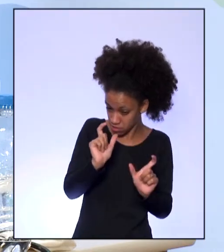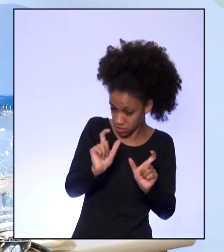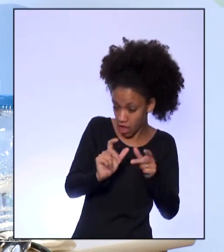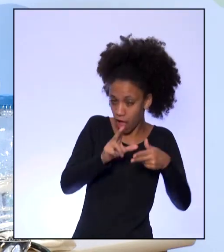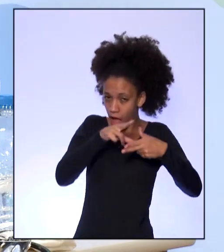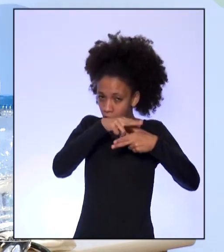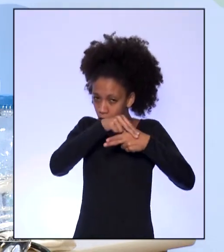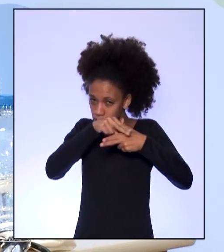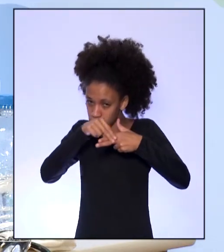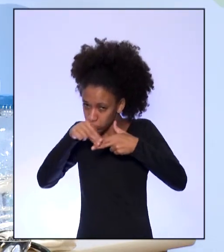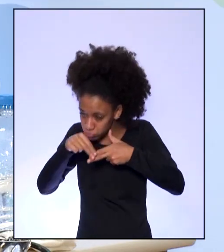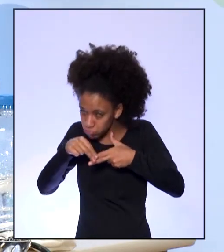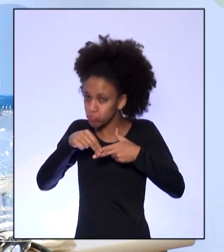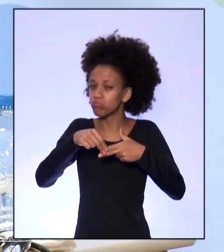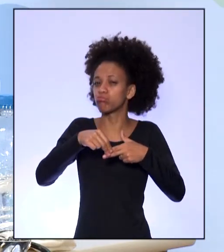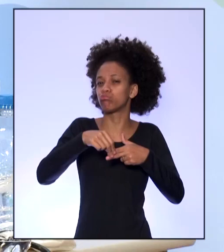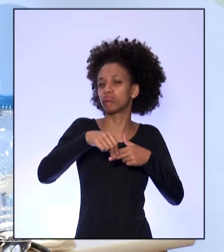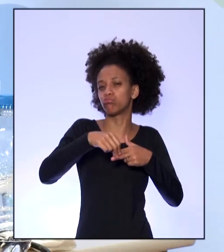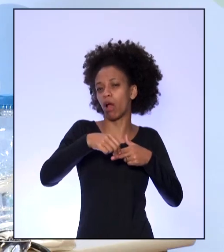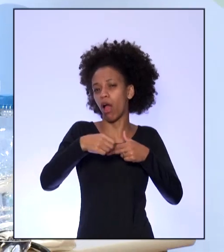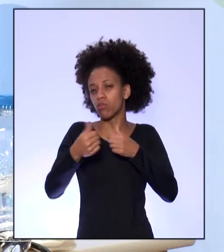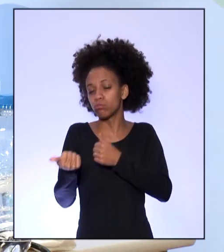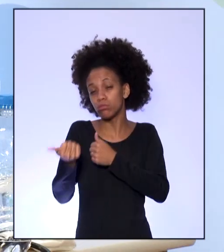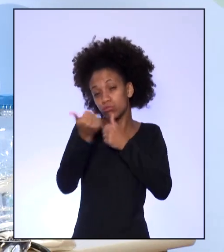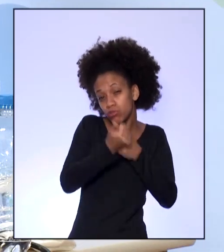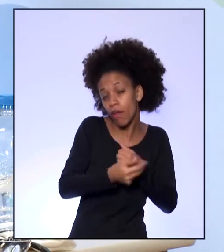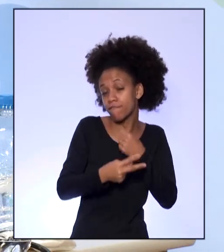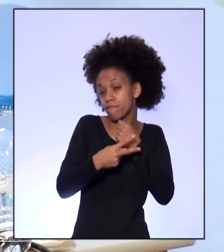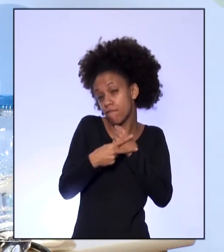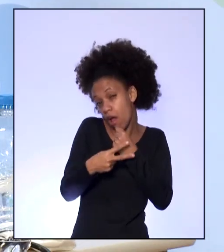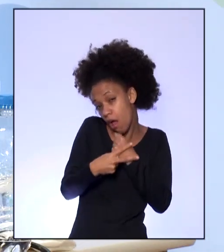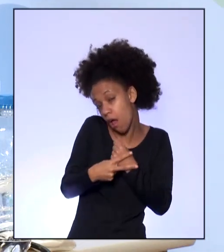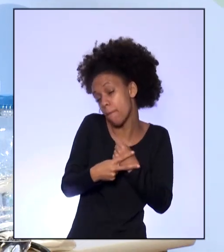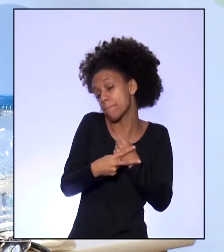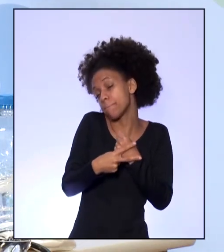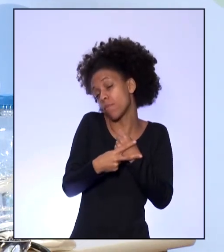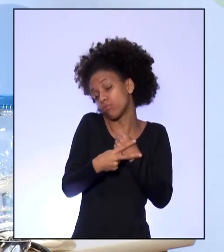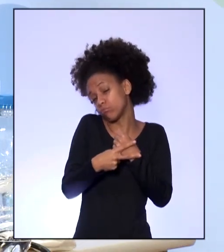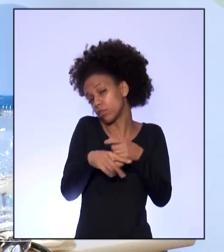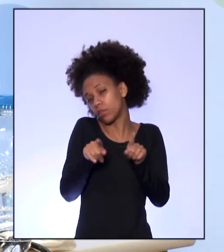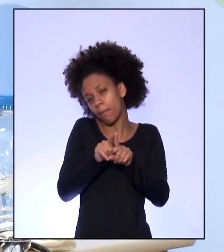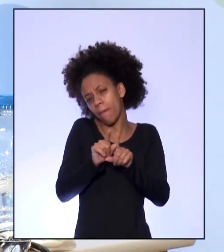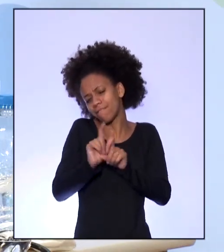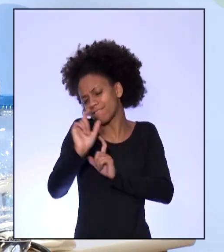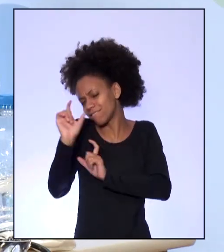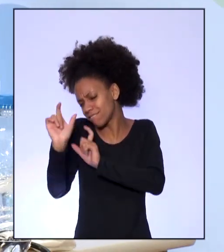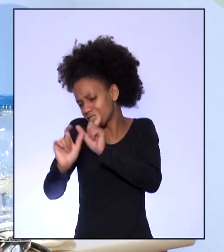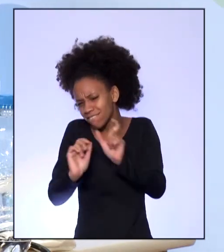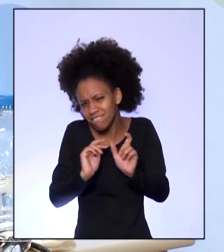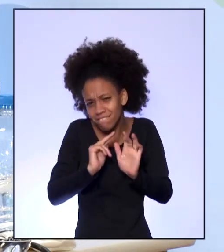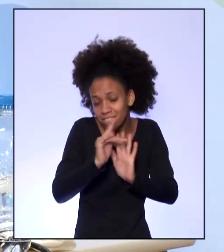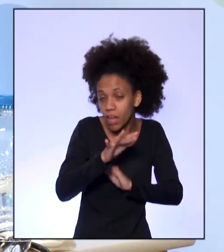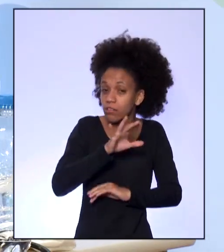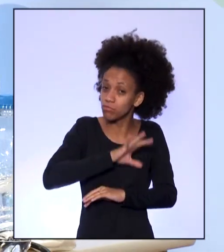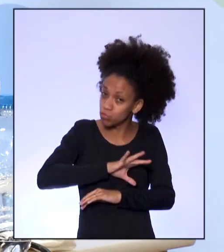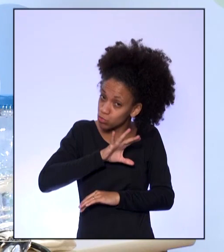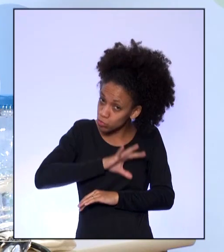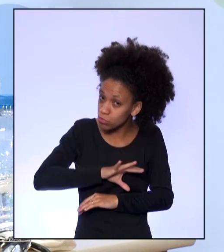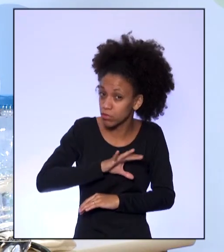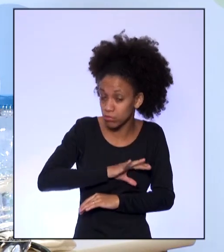Artigo, substantivo, advérbio, adjetivo, verbo, pronome, preposição,